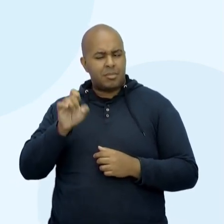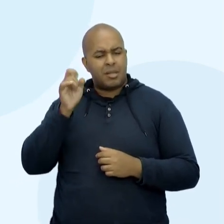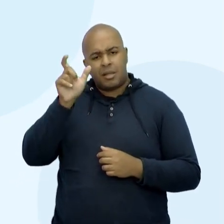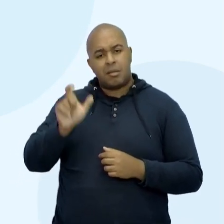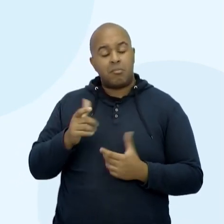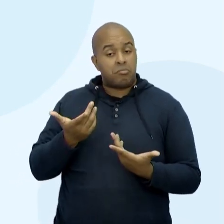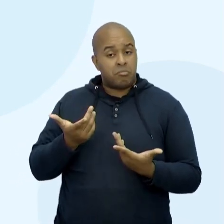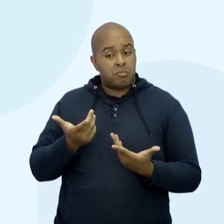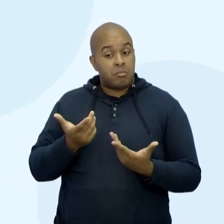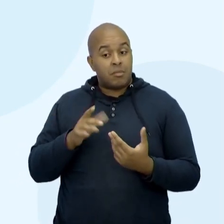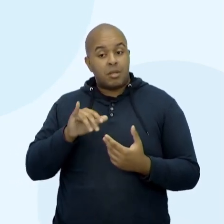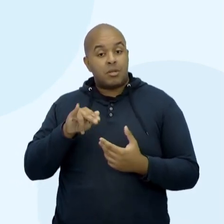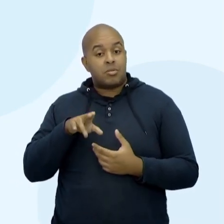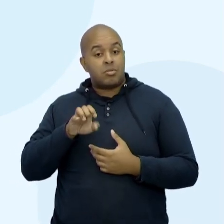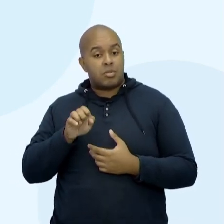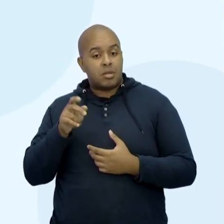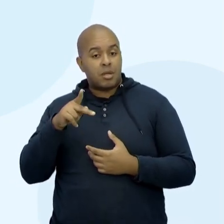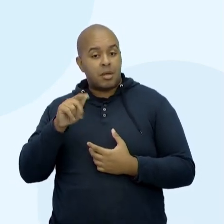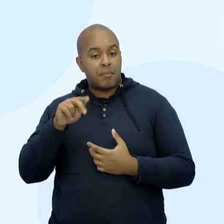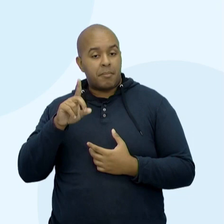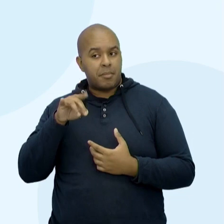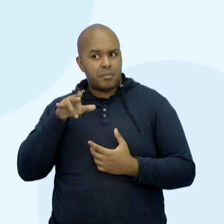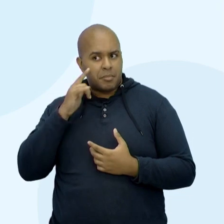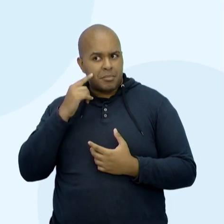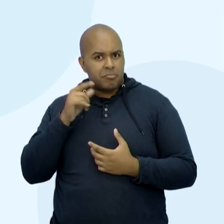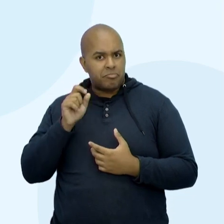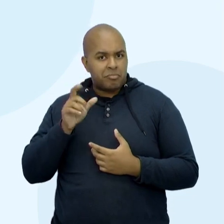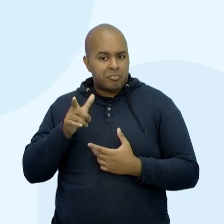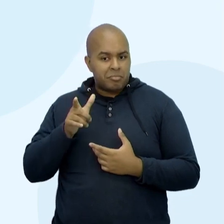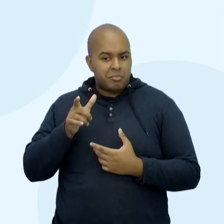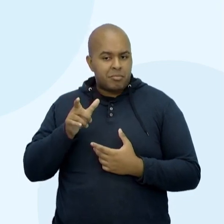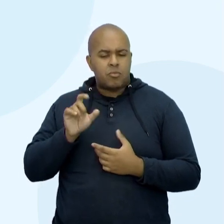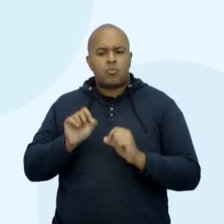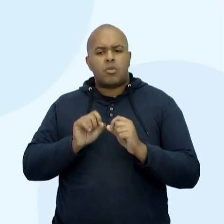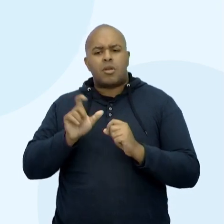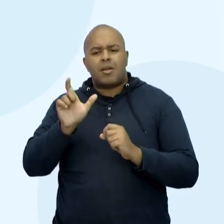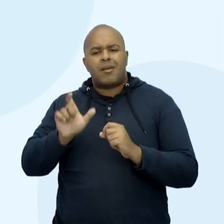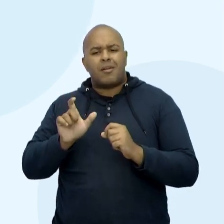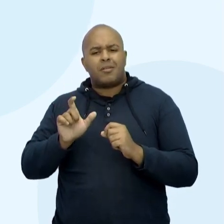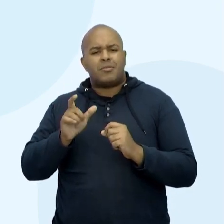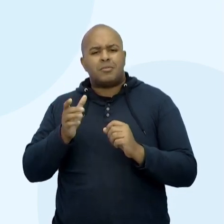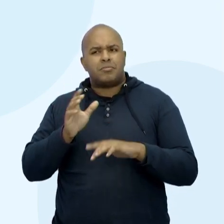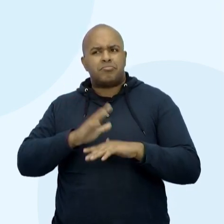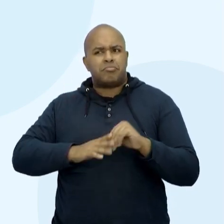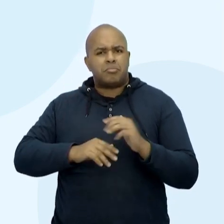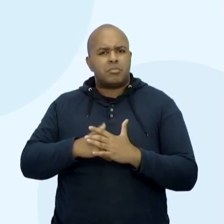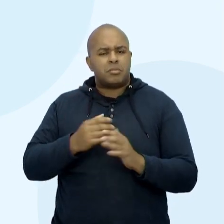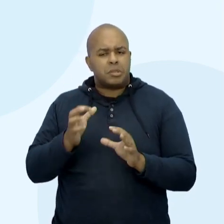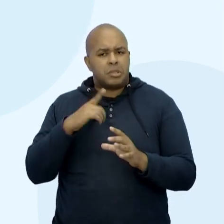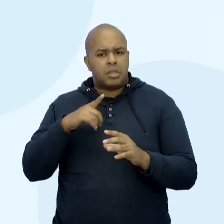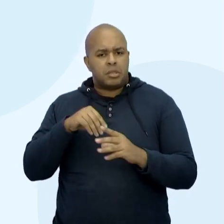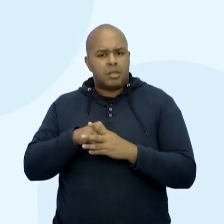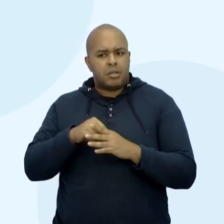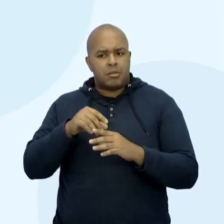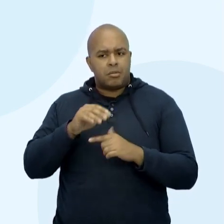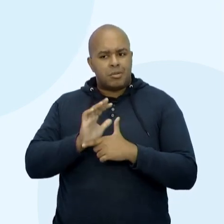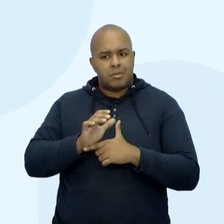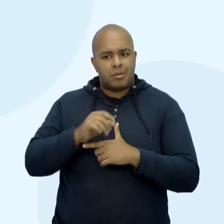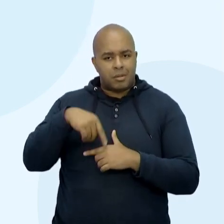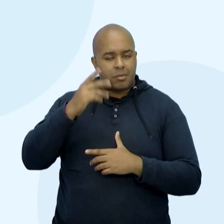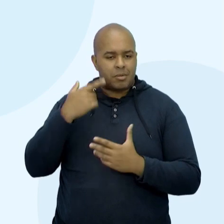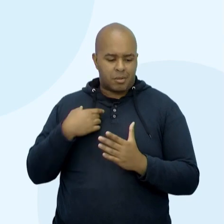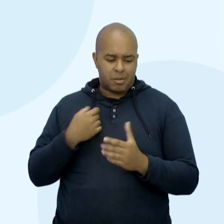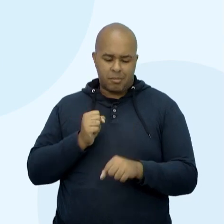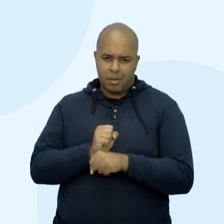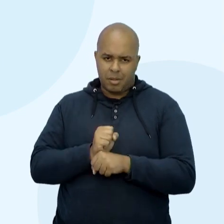cara? Mais gente, José Padilha. Gente, José Padilha. Que tipo de ação que ele tem dentro do cinema nacional? Dá uma